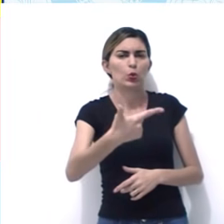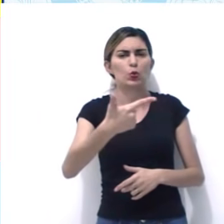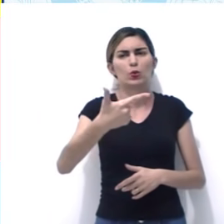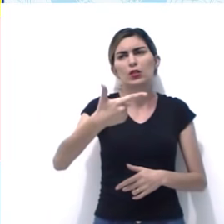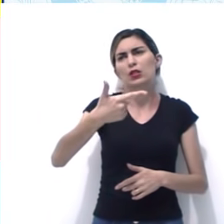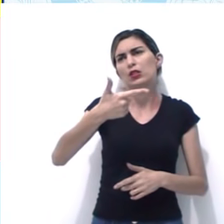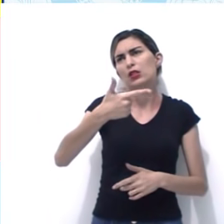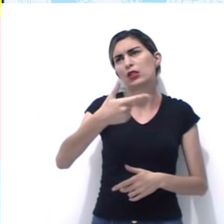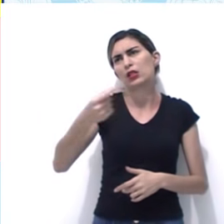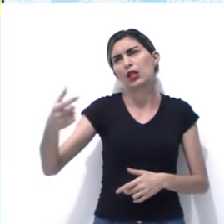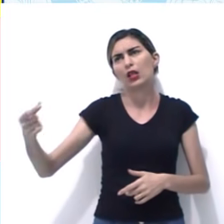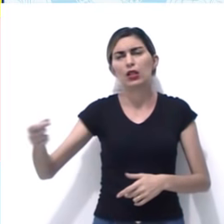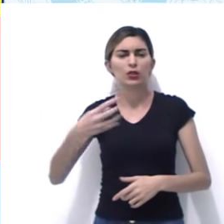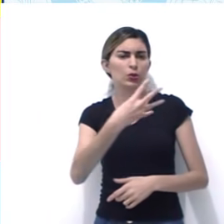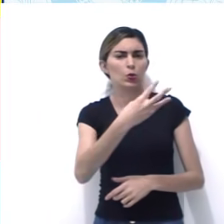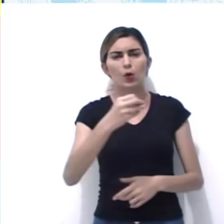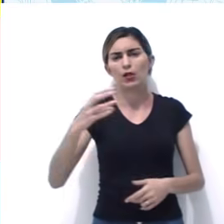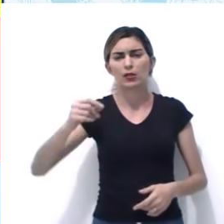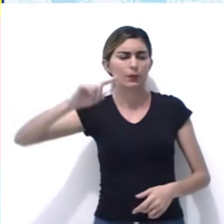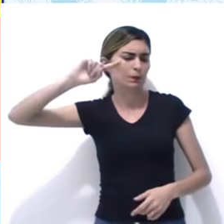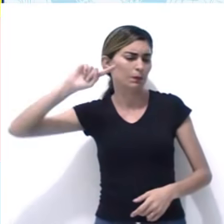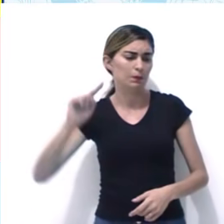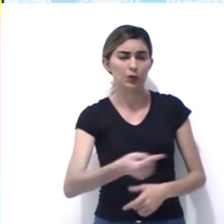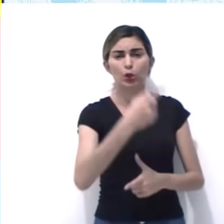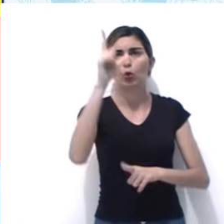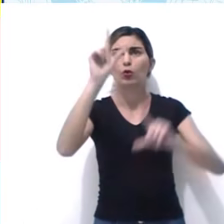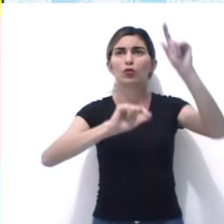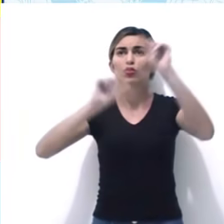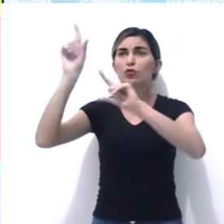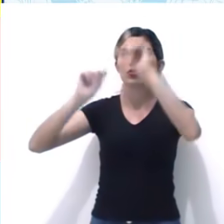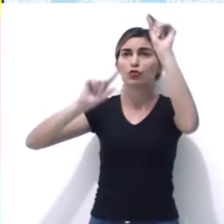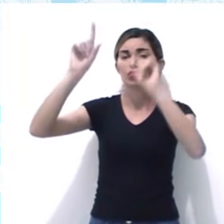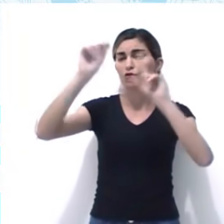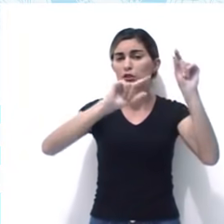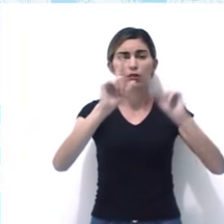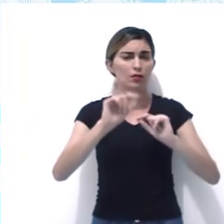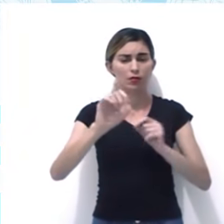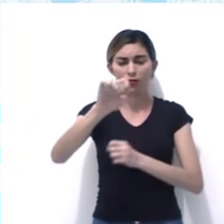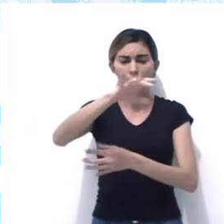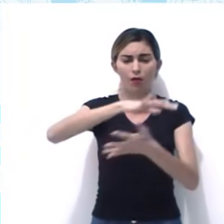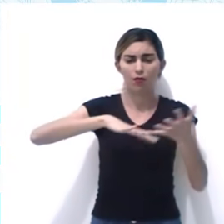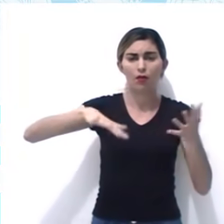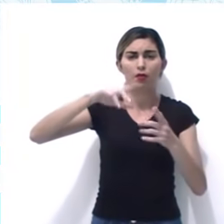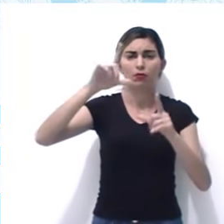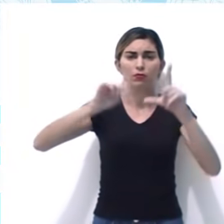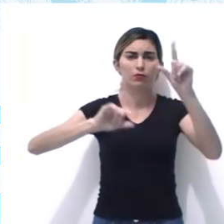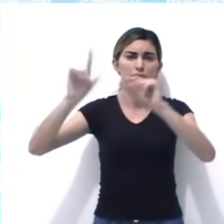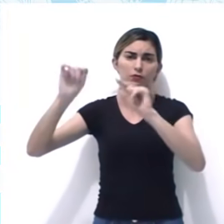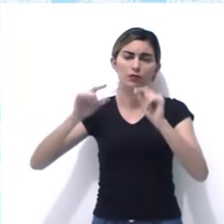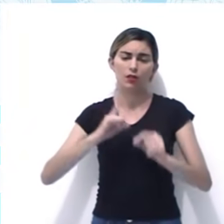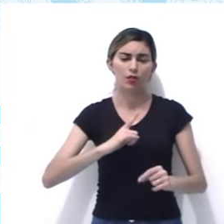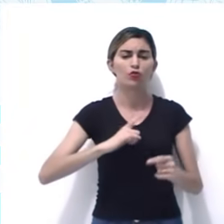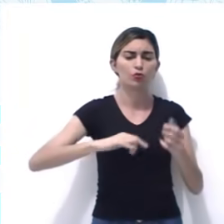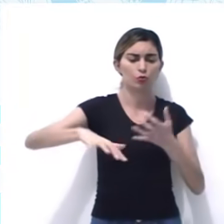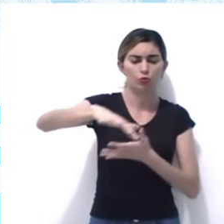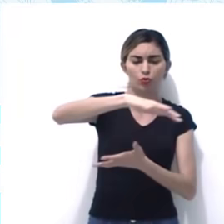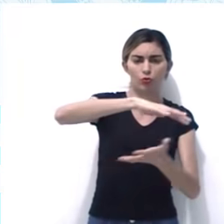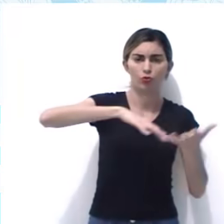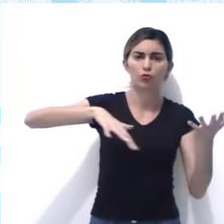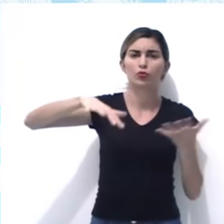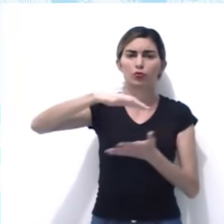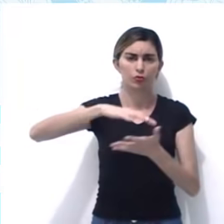400 bilhões de estrelas e ao redor de cada uma dessas estrelas provavelmente gira várias